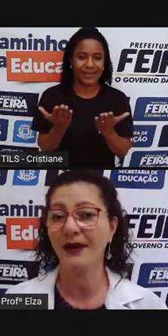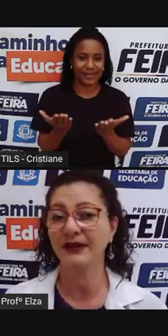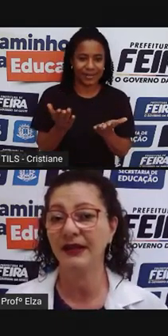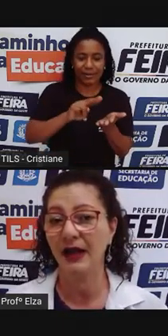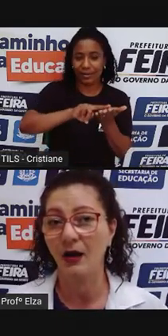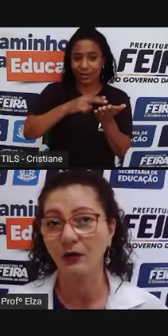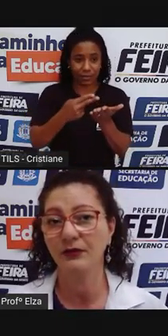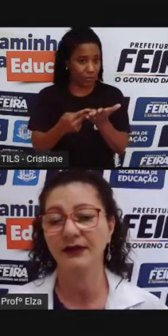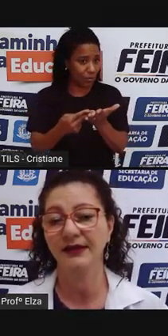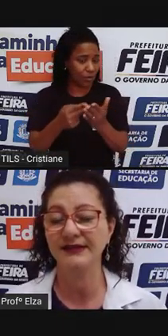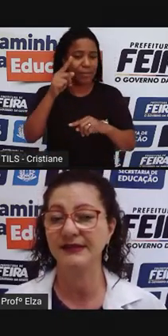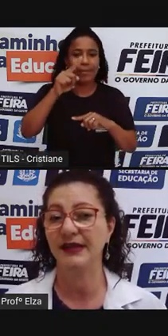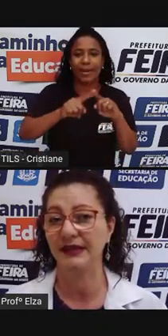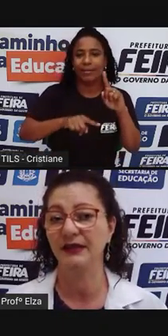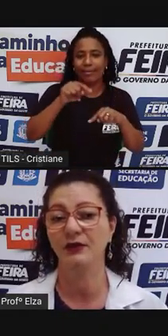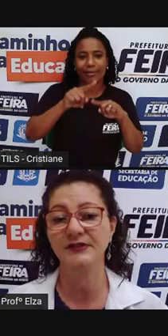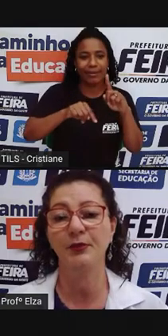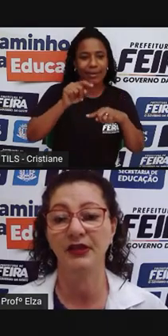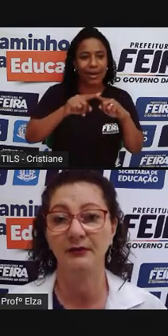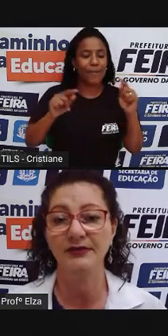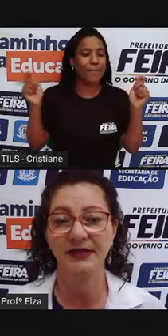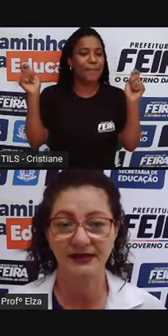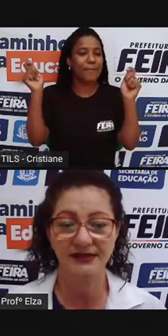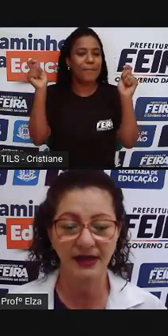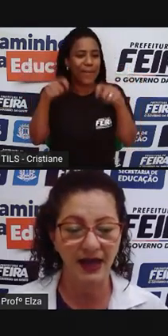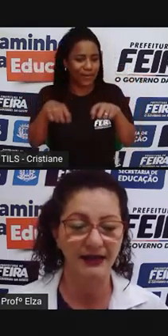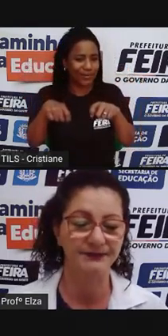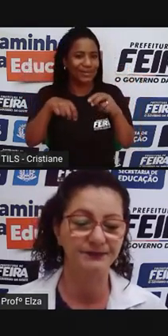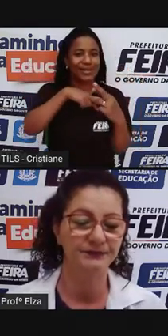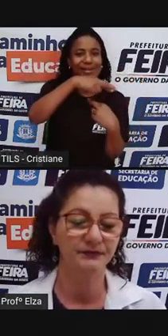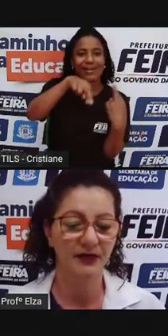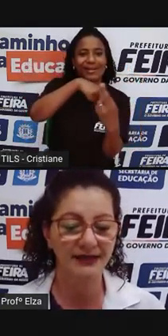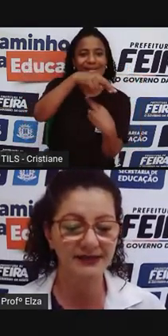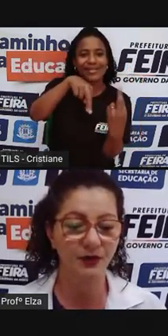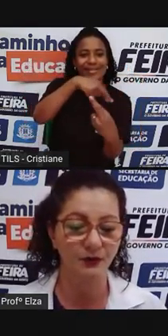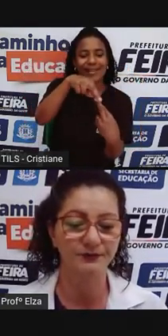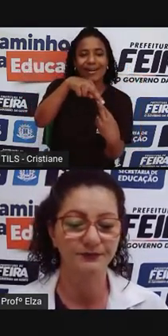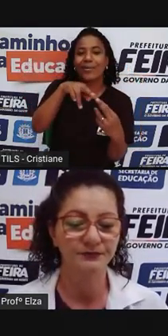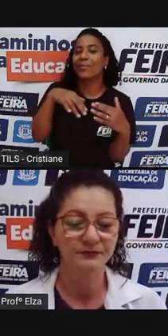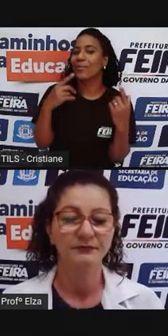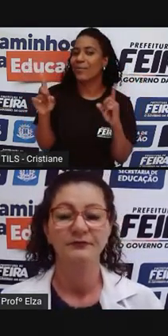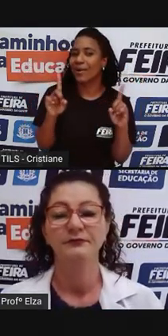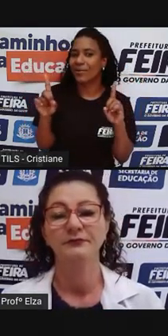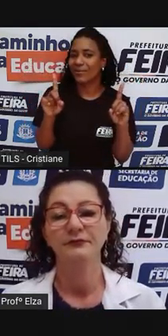qual material, né, desses aí nós podemos reciclar? Let's go.